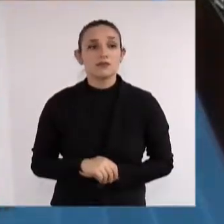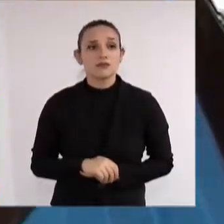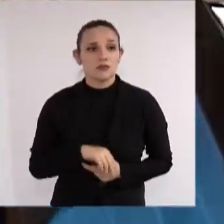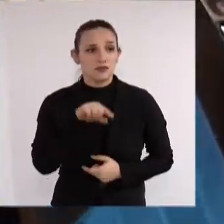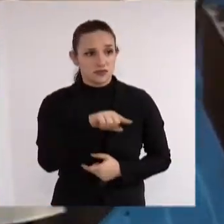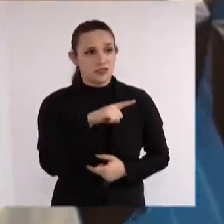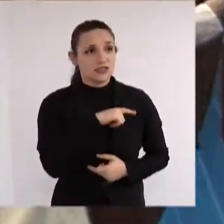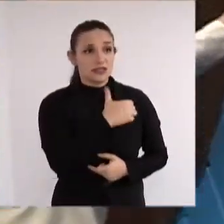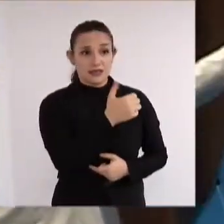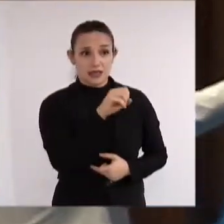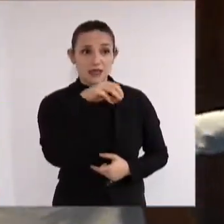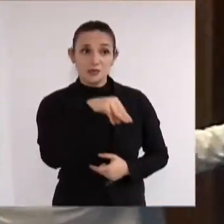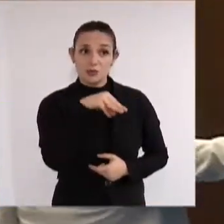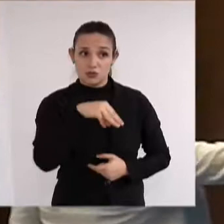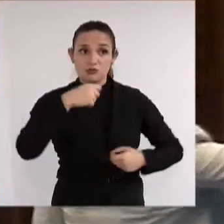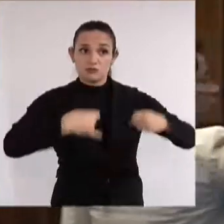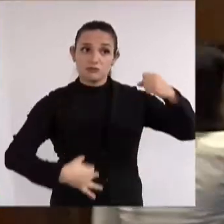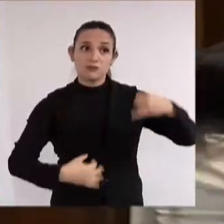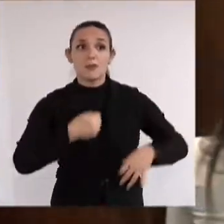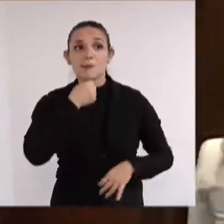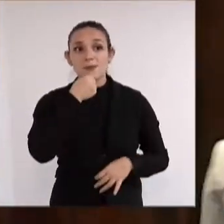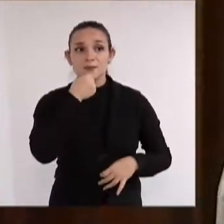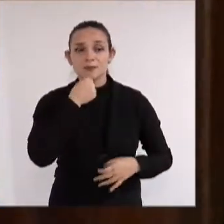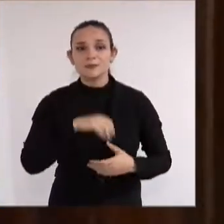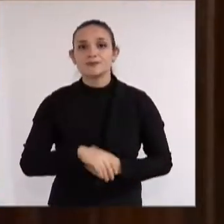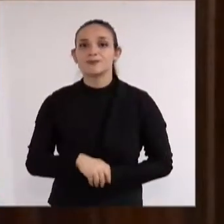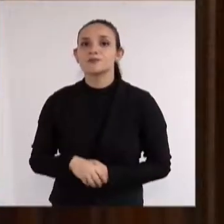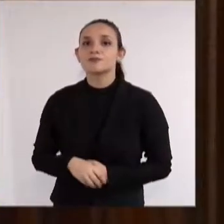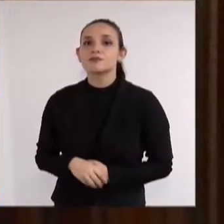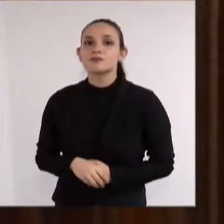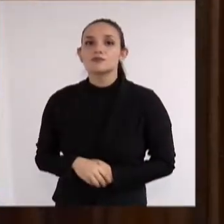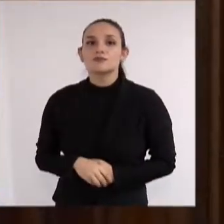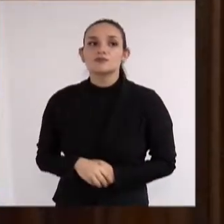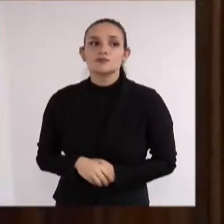Vossa Excelência disporá de 10 minutos para o seu pronunciamento.